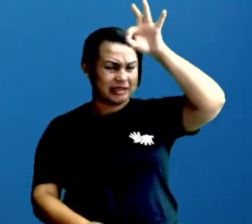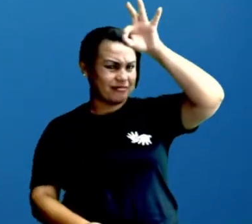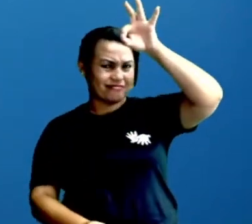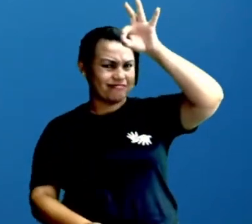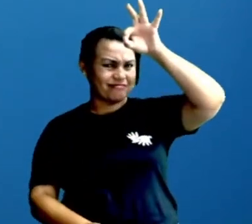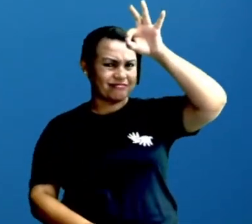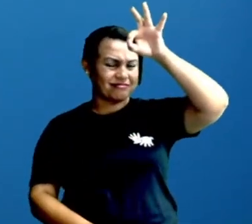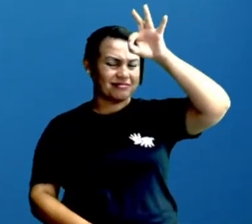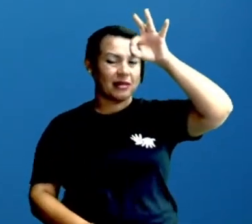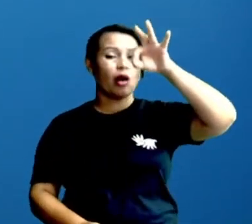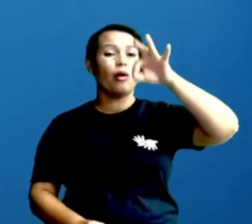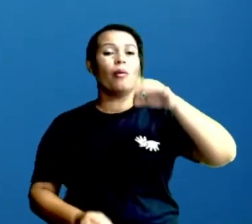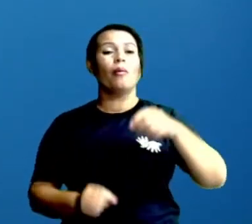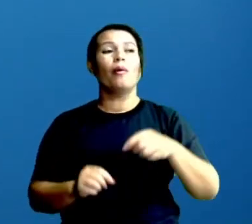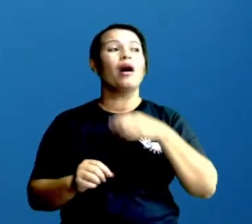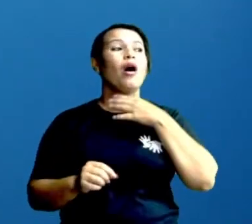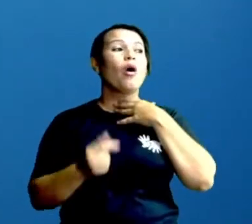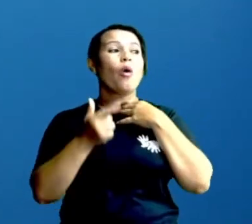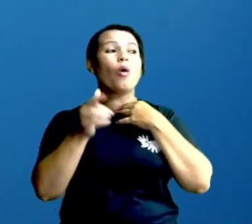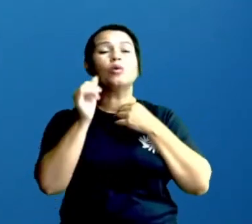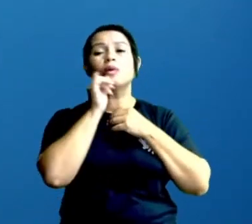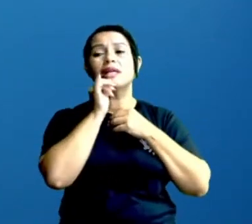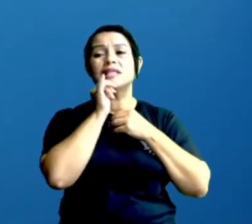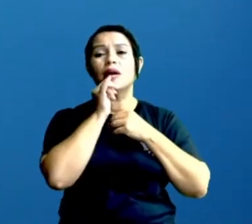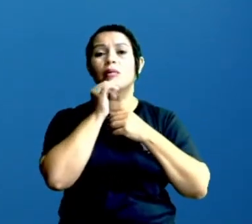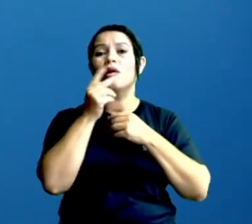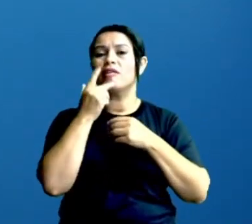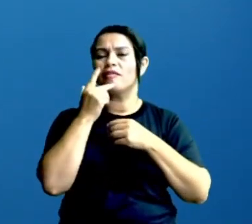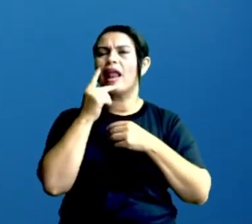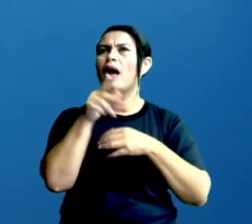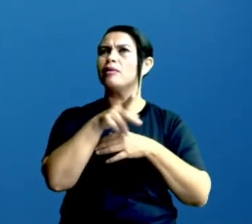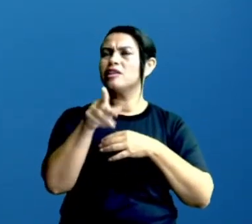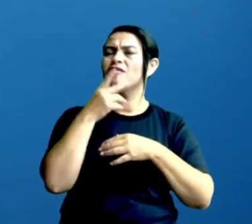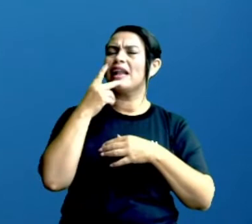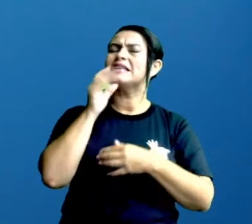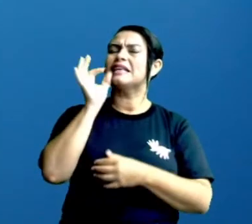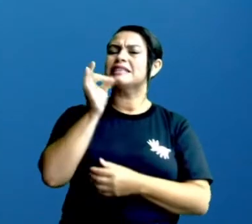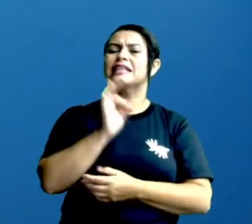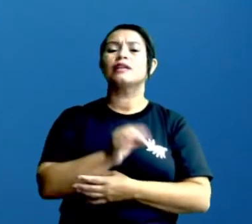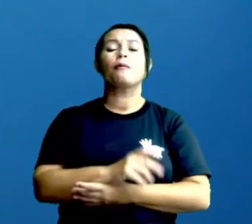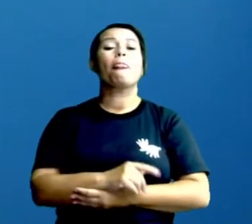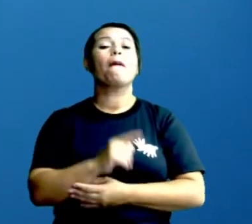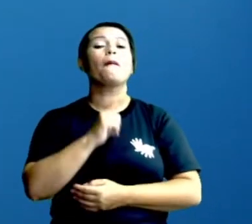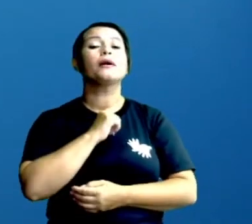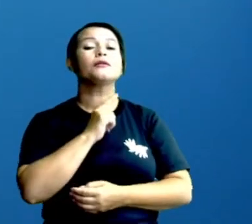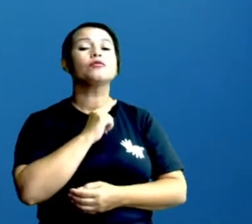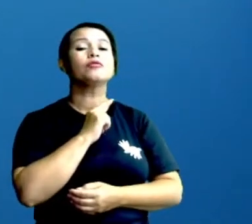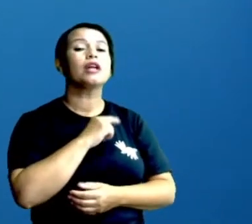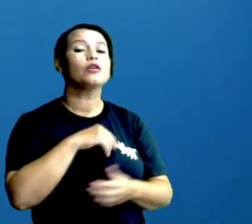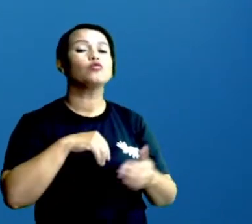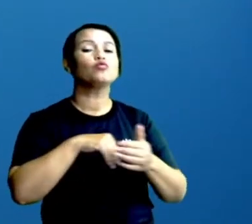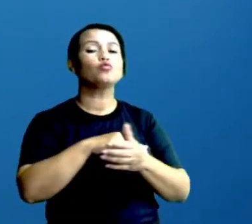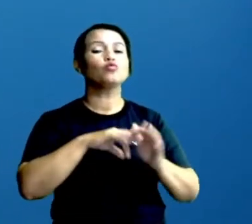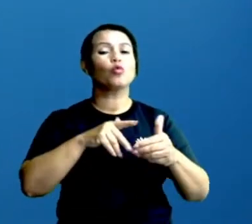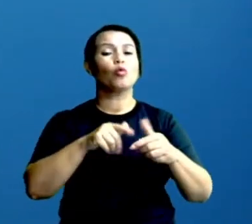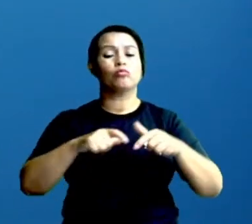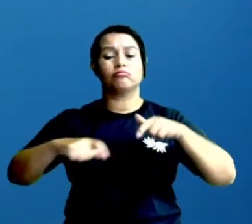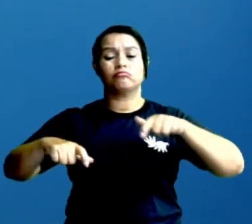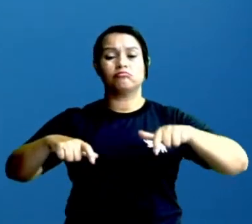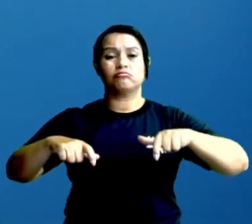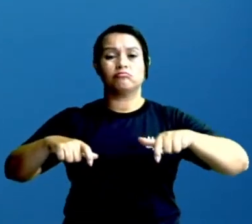exemplo aí, ó, que os meninos agora, vamos dizer assim, a professora tá certa mesmo. Quando tem um jogo de futebol,